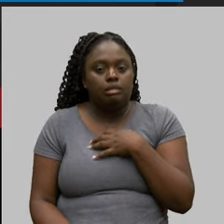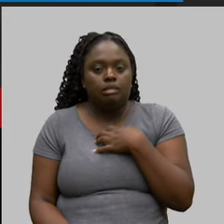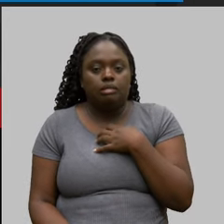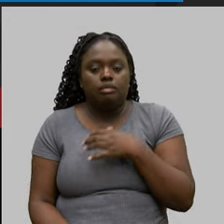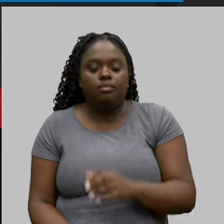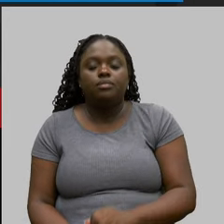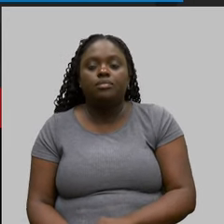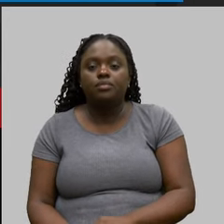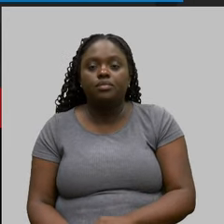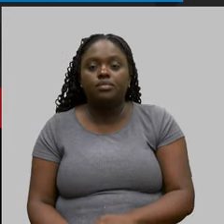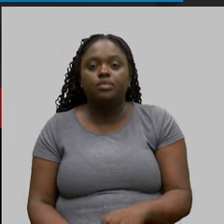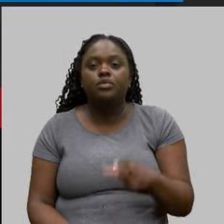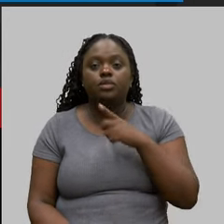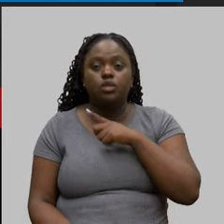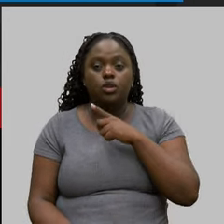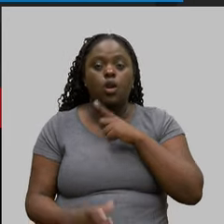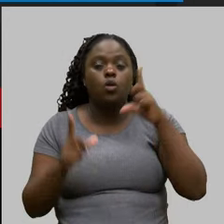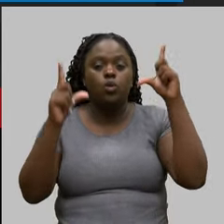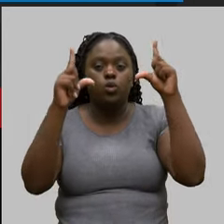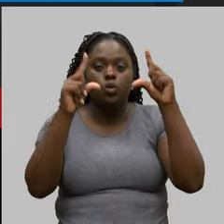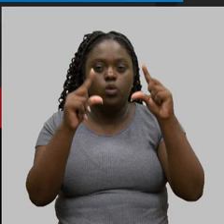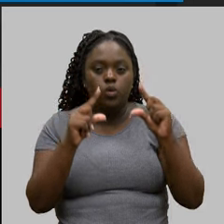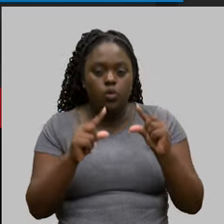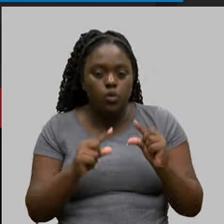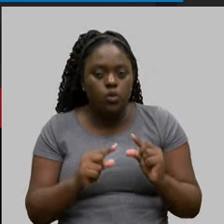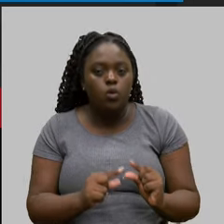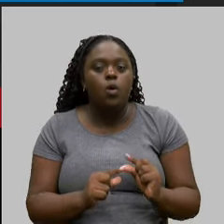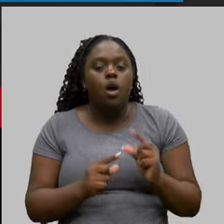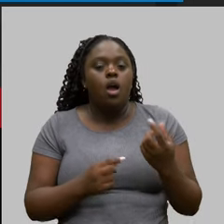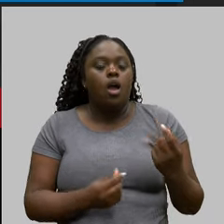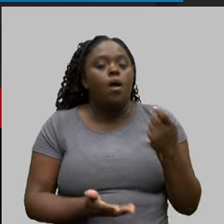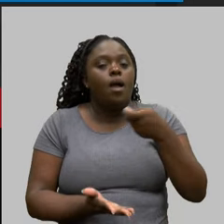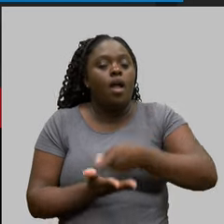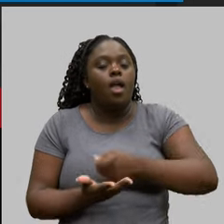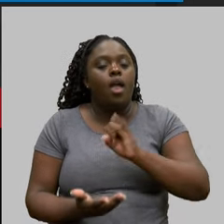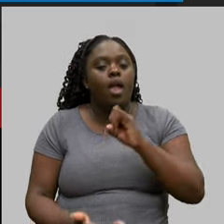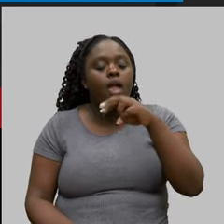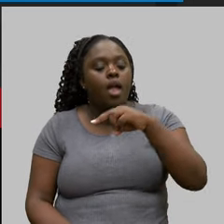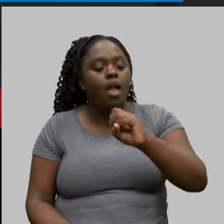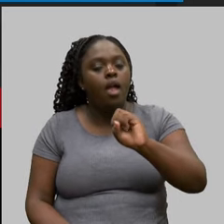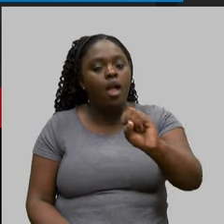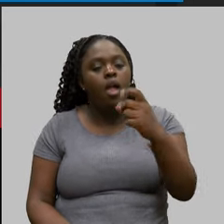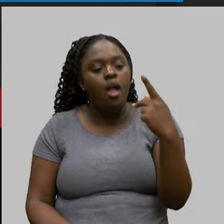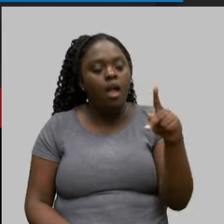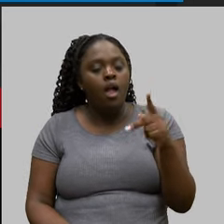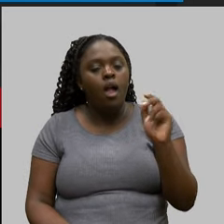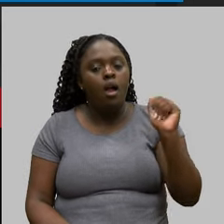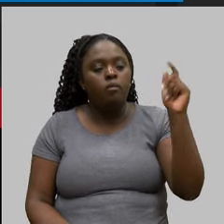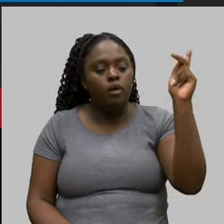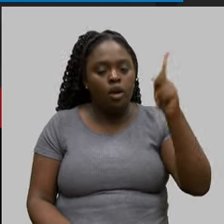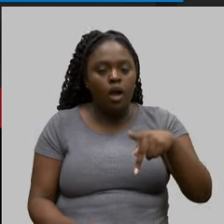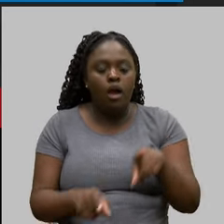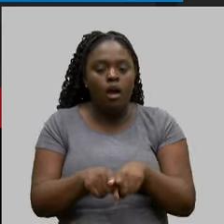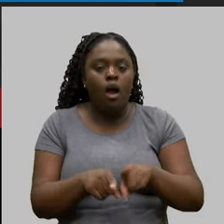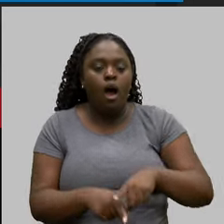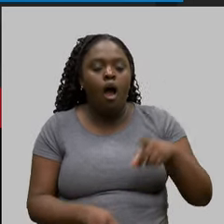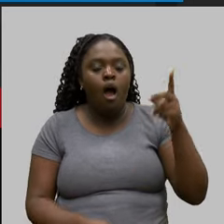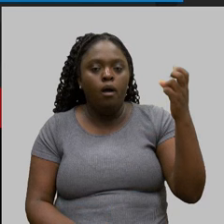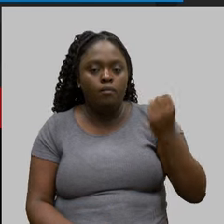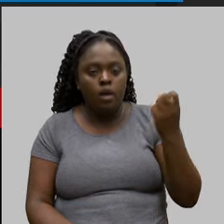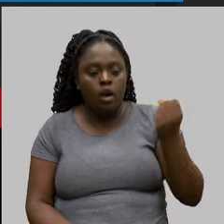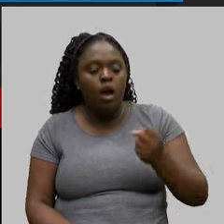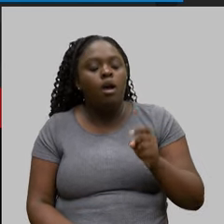déficit atuarial a contribuição ordinária dos aposentados e pensionistas poderá incidir sobre o valor dos proventos de aposentadoria de pensões